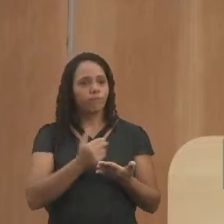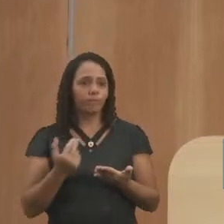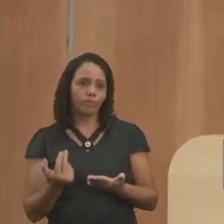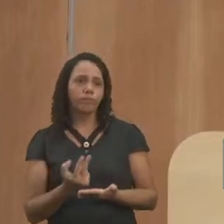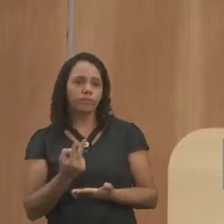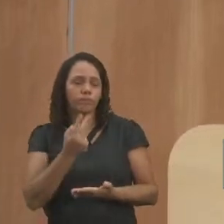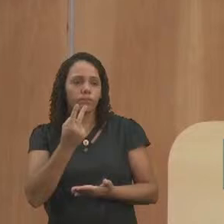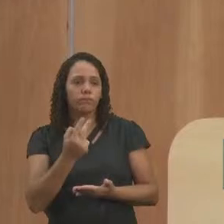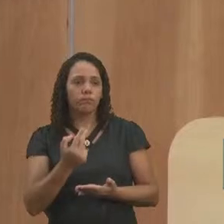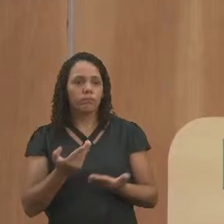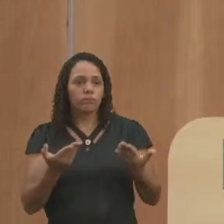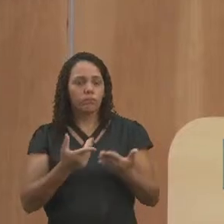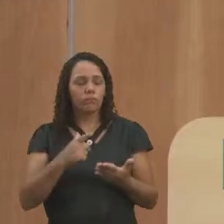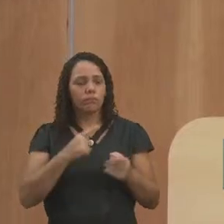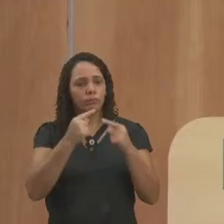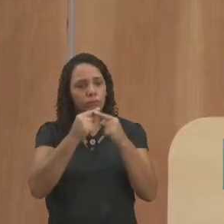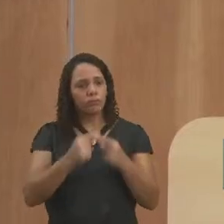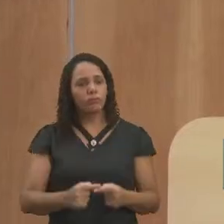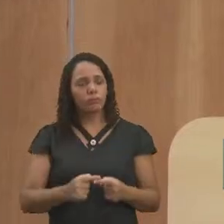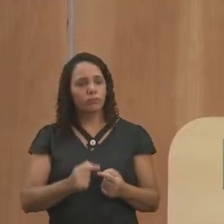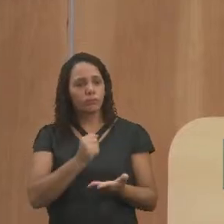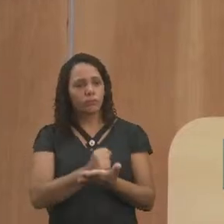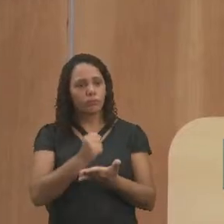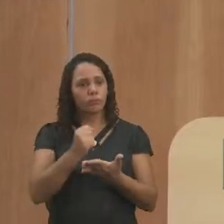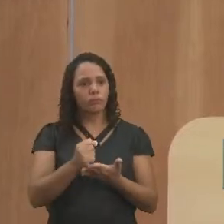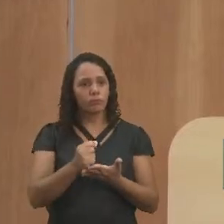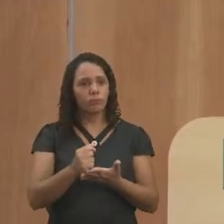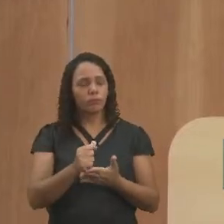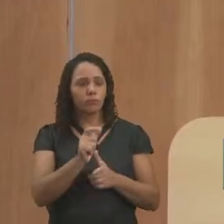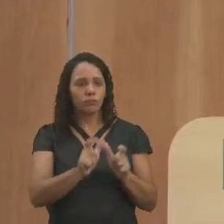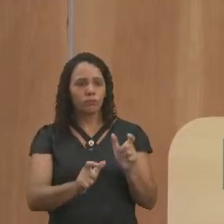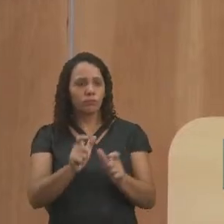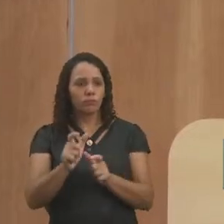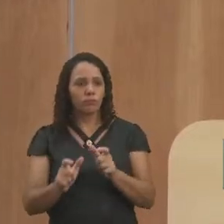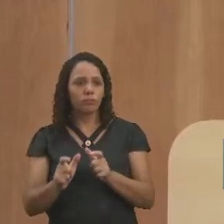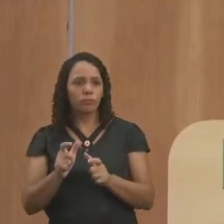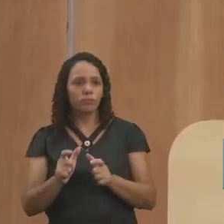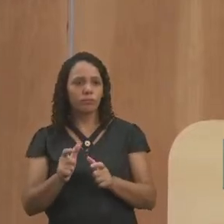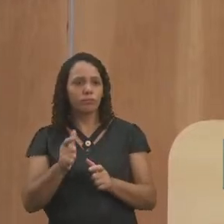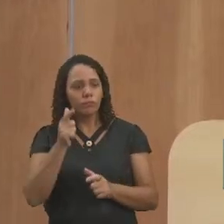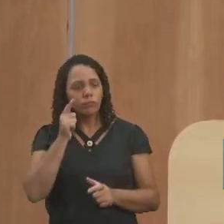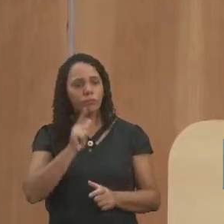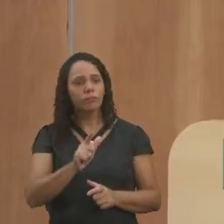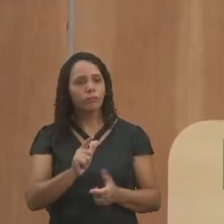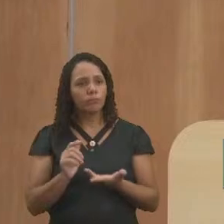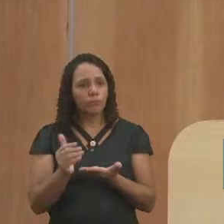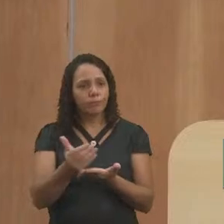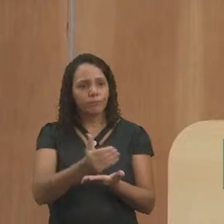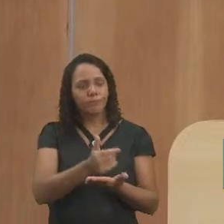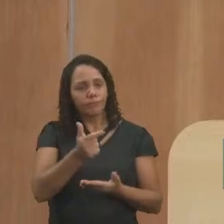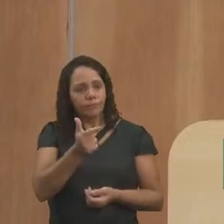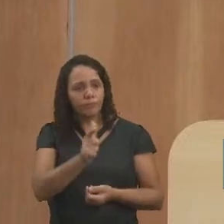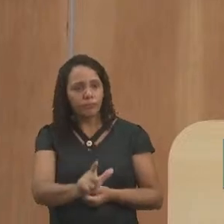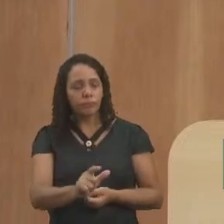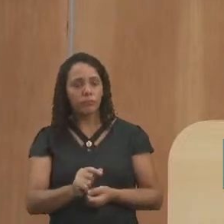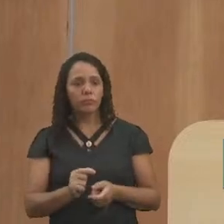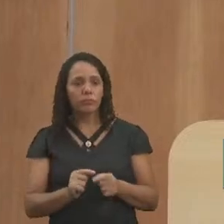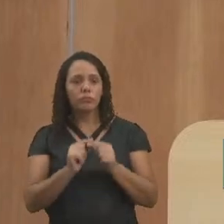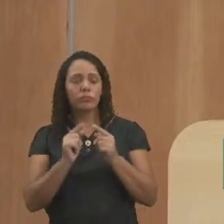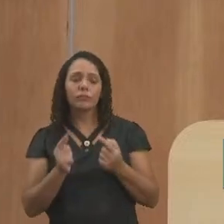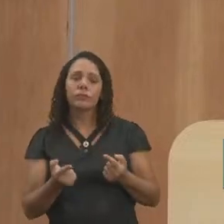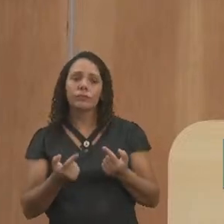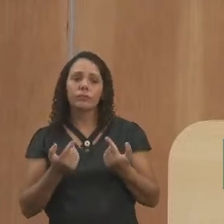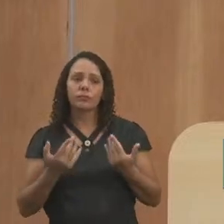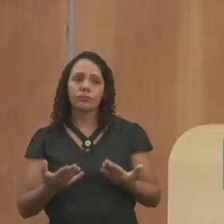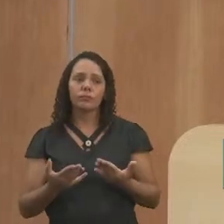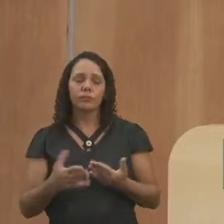adicionado. Hoje a gente tem um desafio de contratação de pessoal e software para conseguir resgatar essa receita. Mas